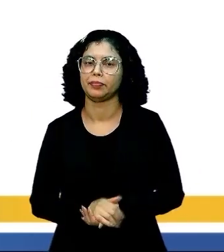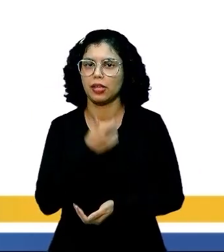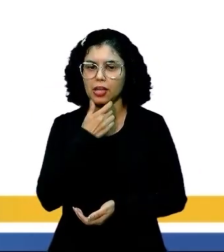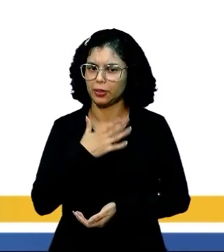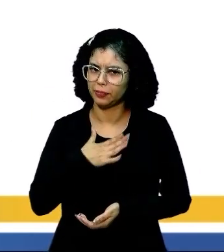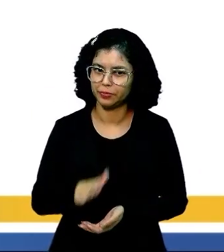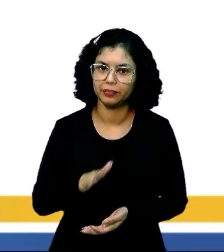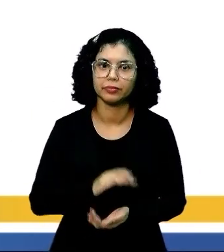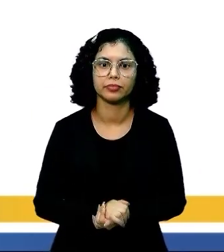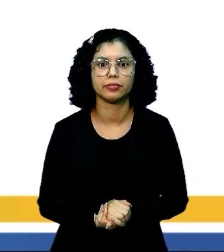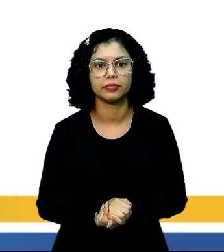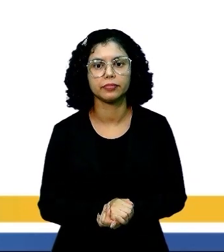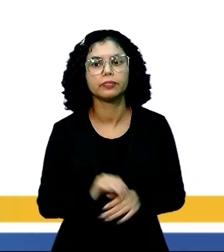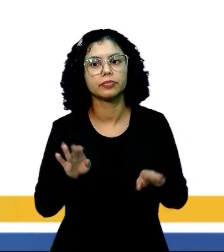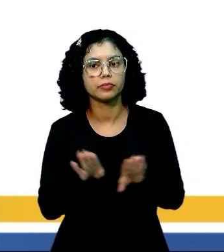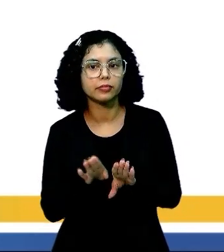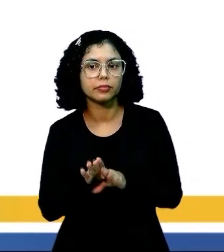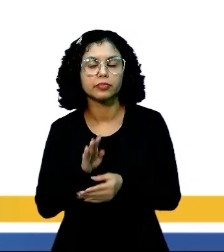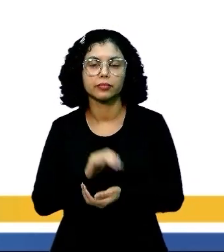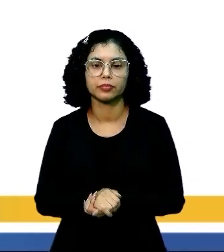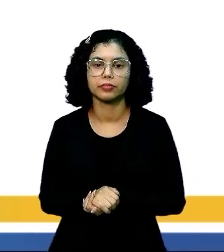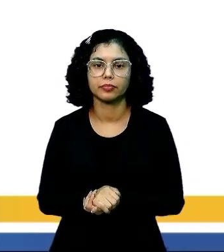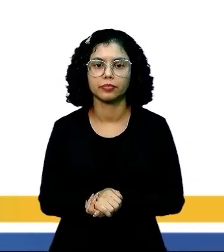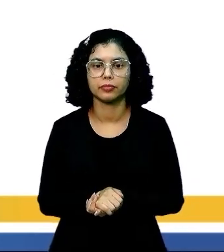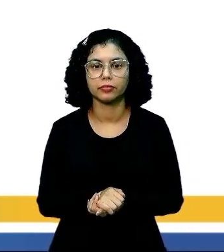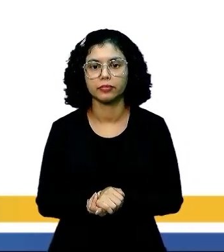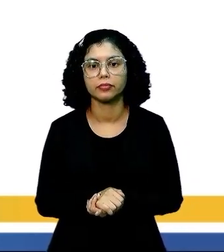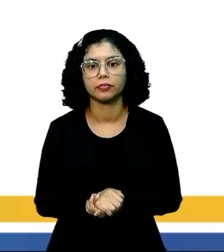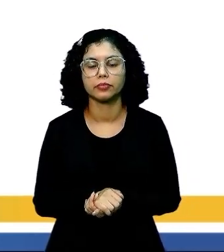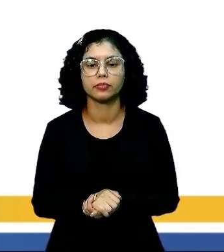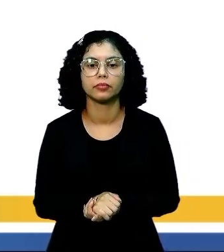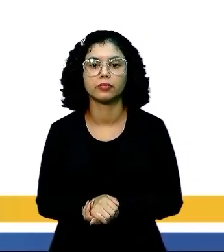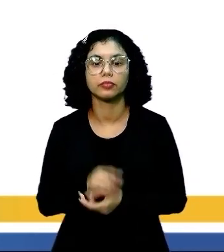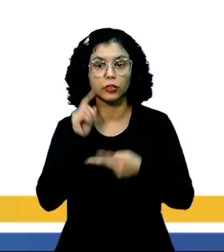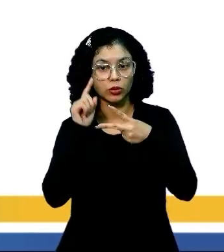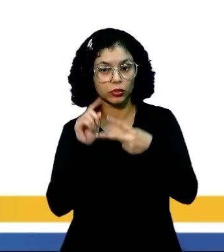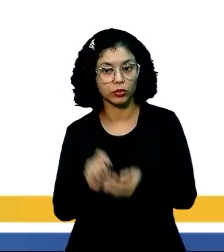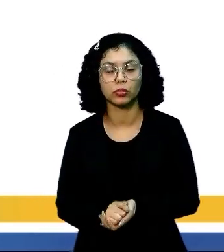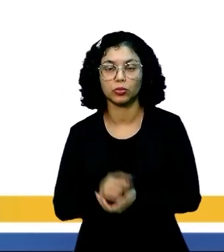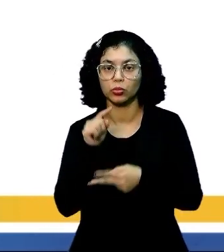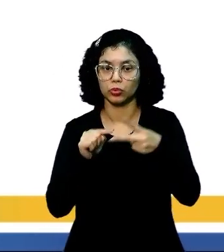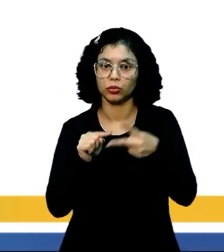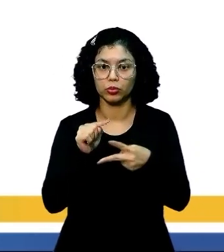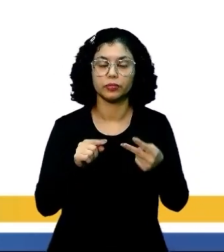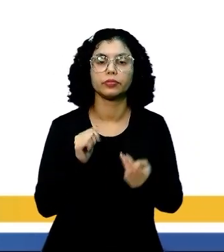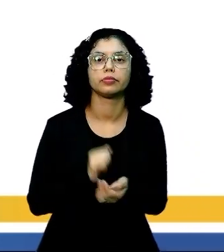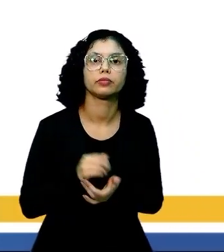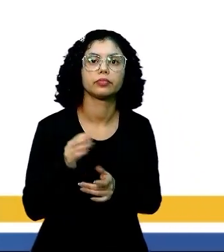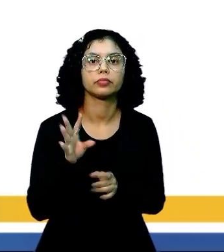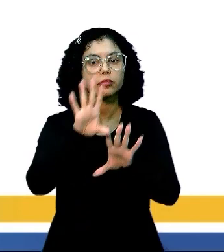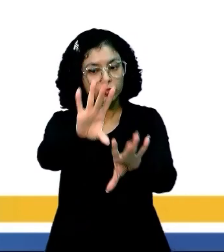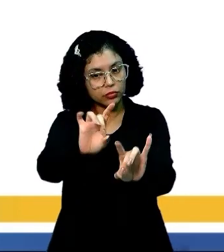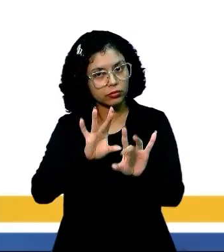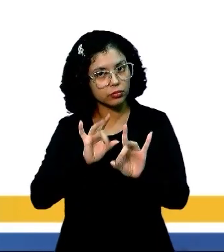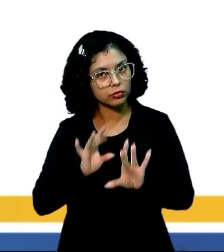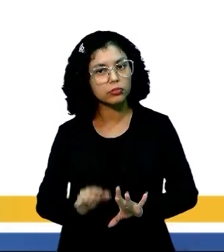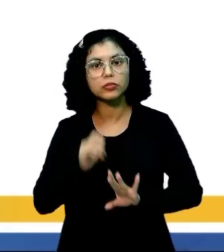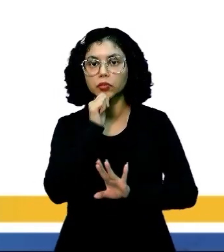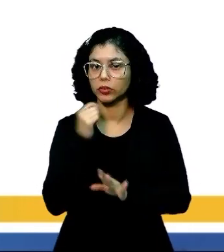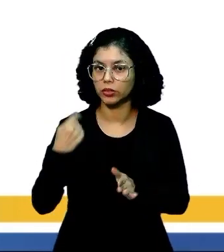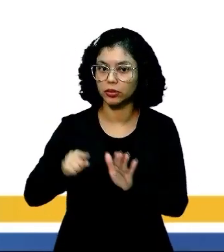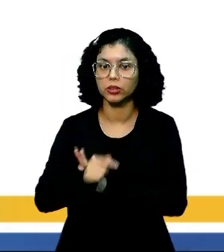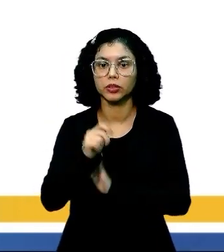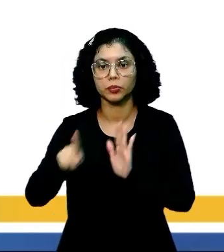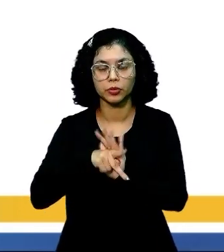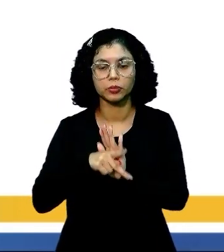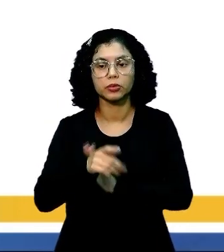jeito. E scan, né? Scan, são duas técnicas aí, né, que elas surgiram aí dentro da língua